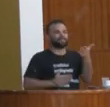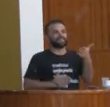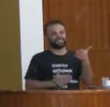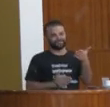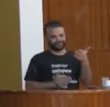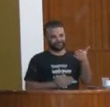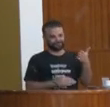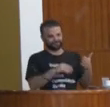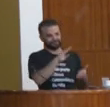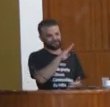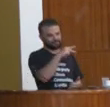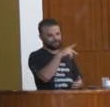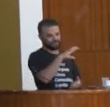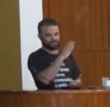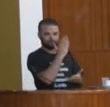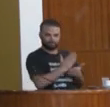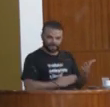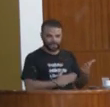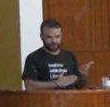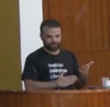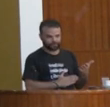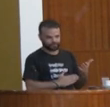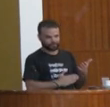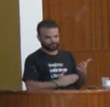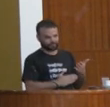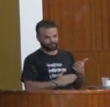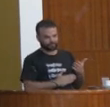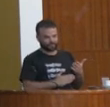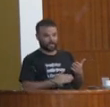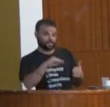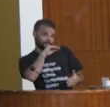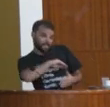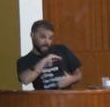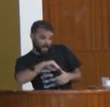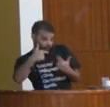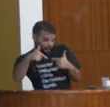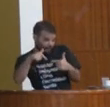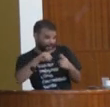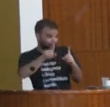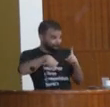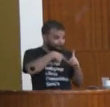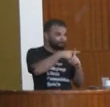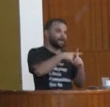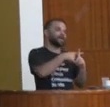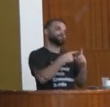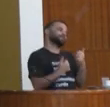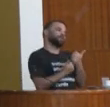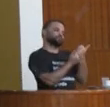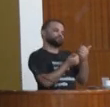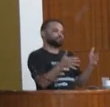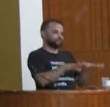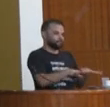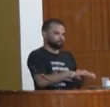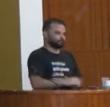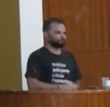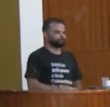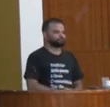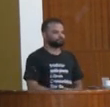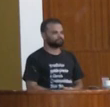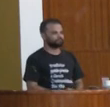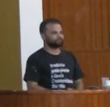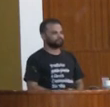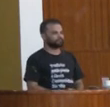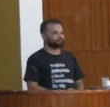aquelas pessoas que faziam jus ao BPC, que estavam recebendo o BPC e que conseguiram uma colocação. Então,